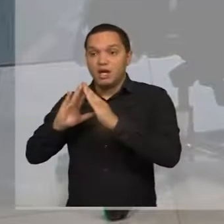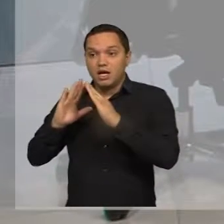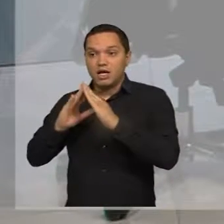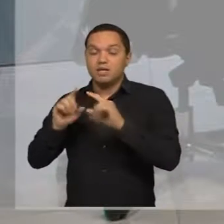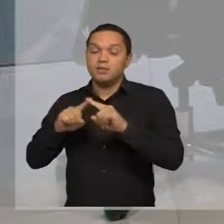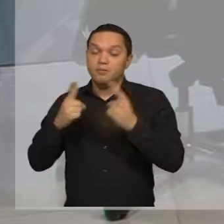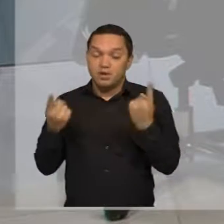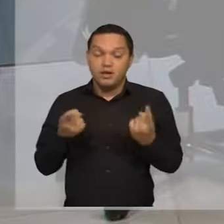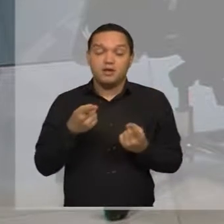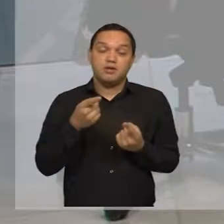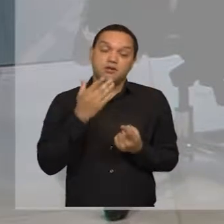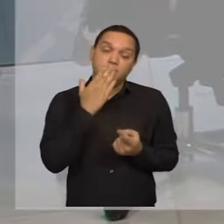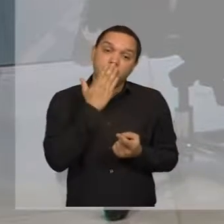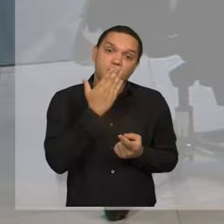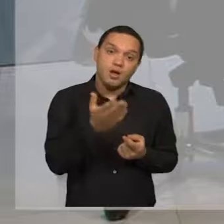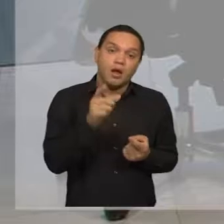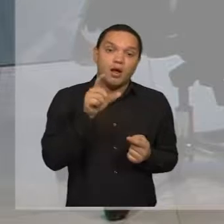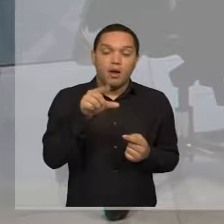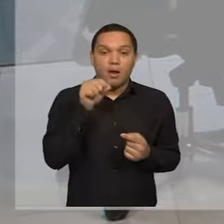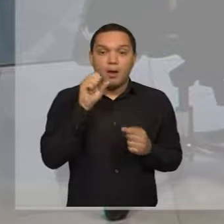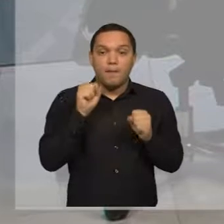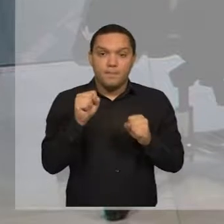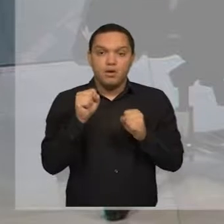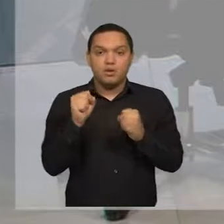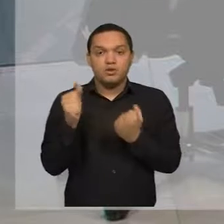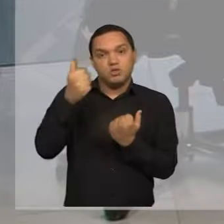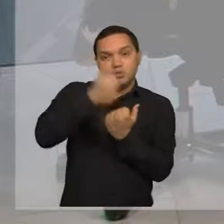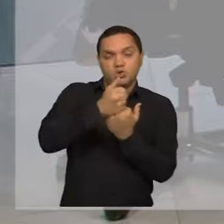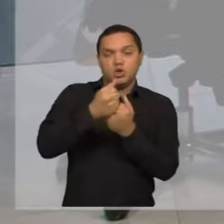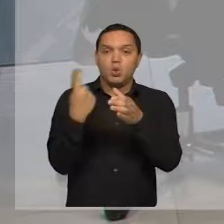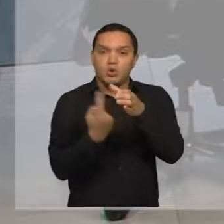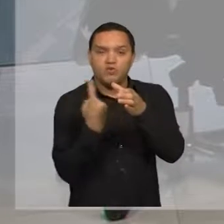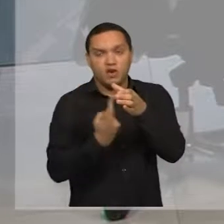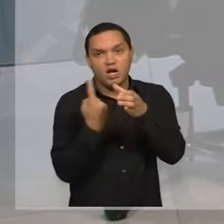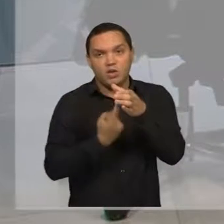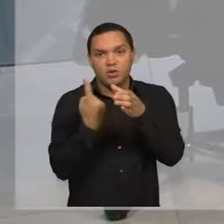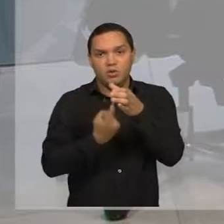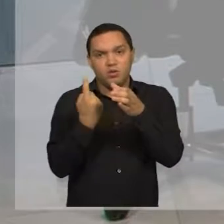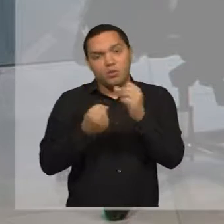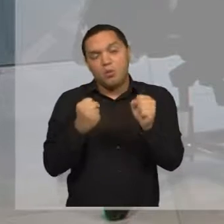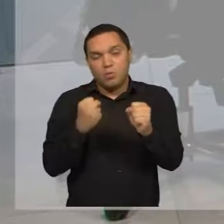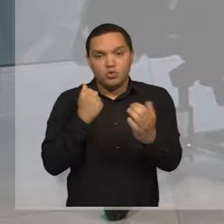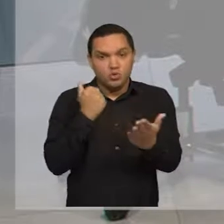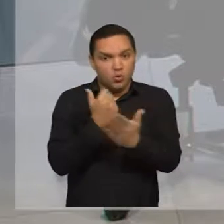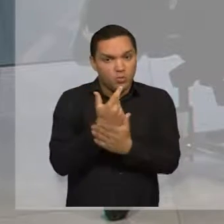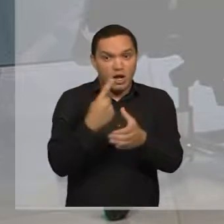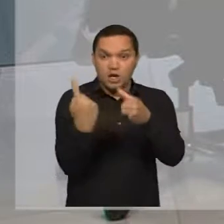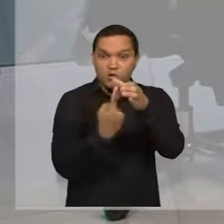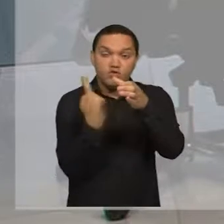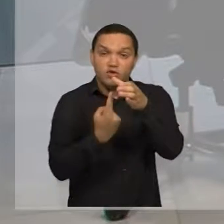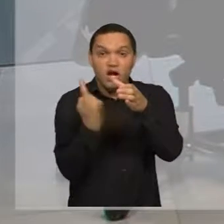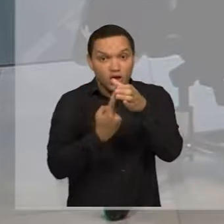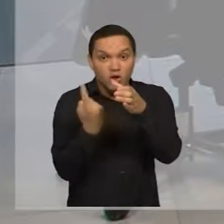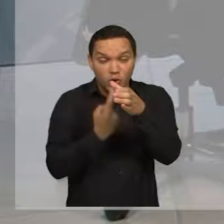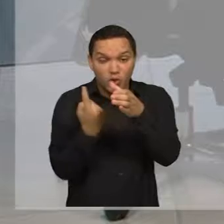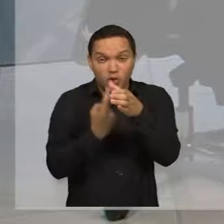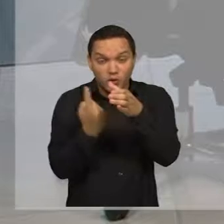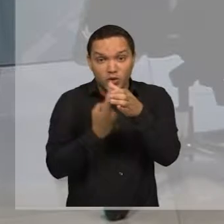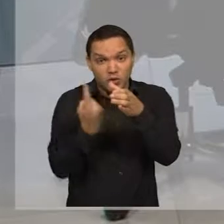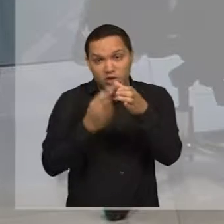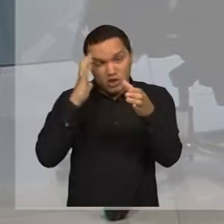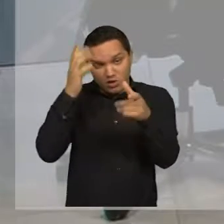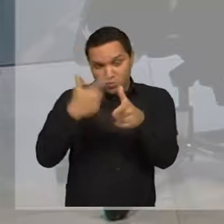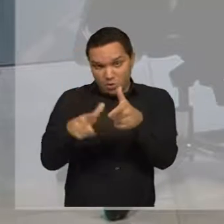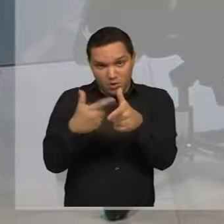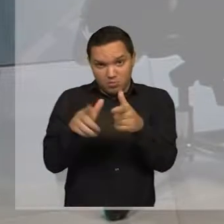pode também substituir por um liquidificador. Também. Então você compra alguns liquidificadores e